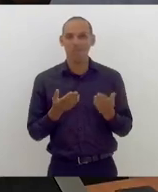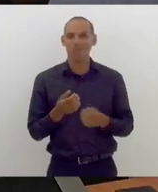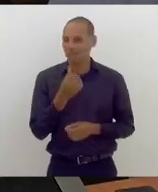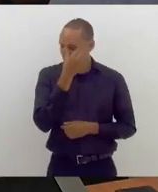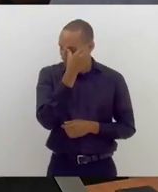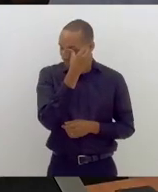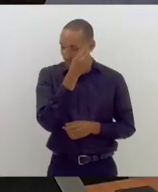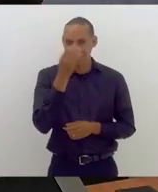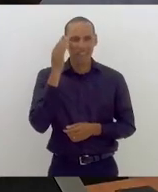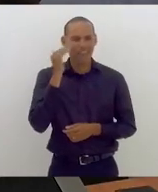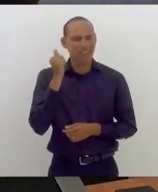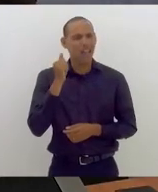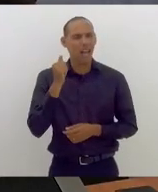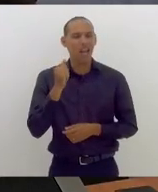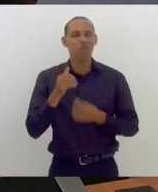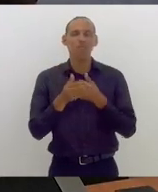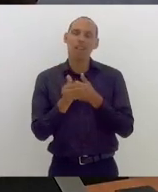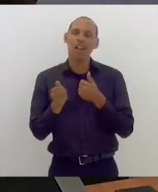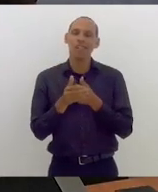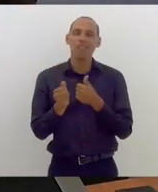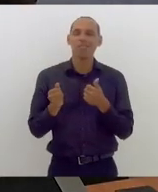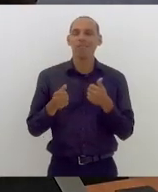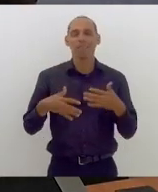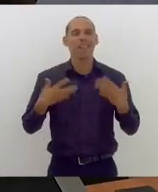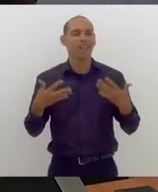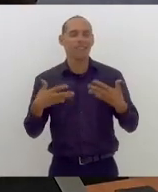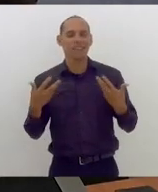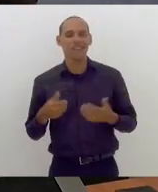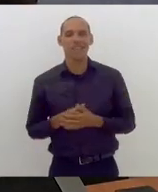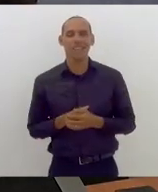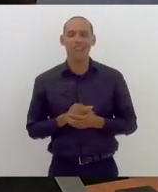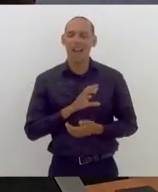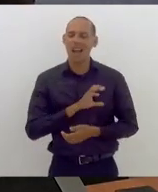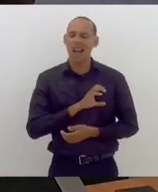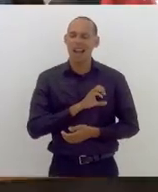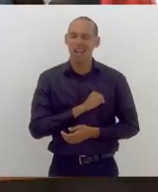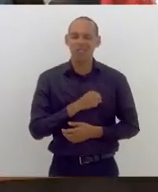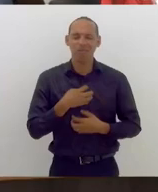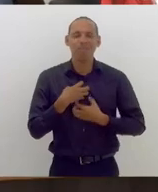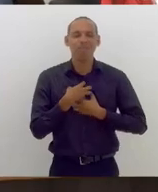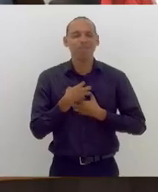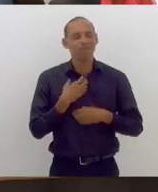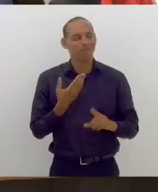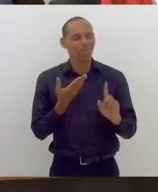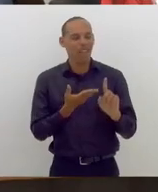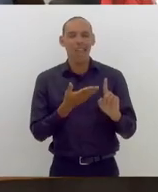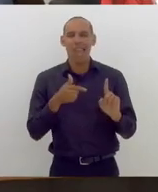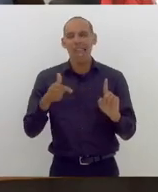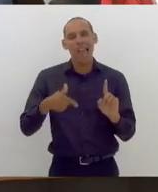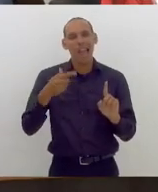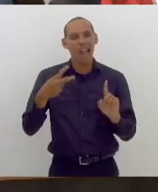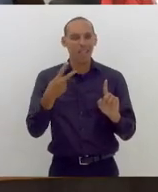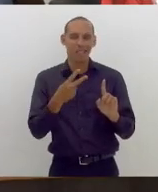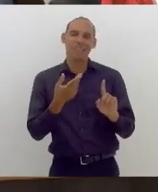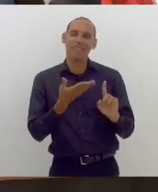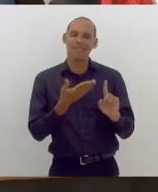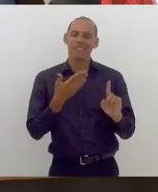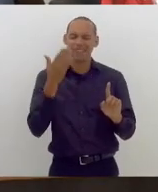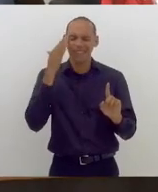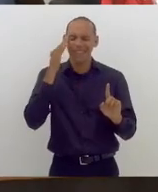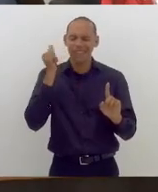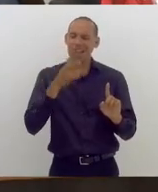do carinho, da alegria, do amor que tem por ele, pelo trabalho dele. Ele sabe que é de